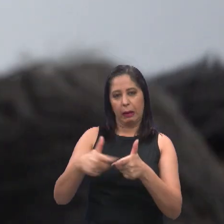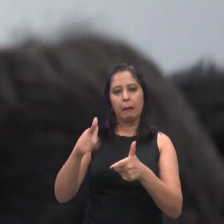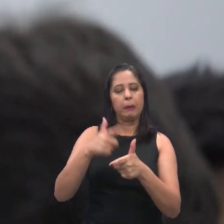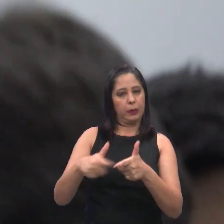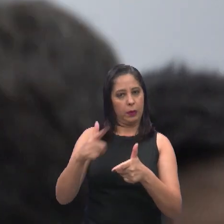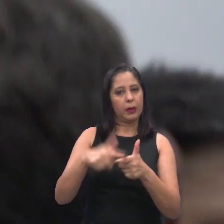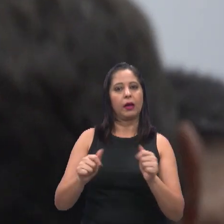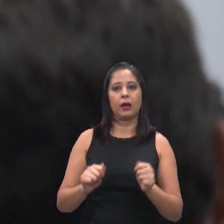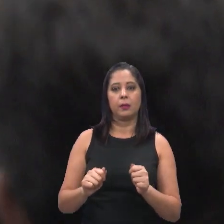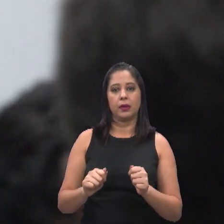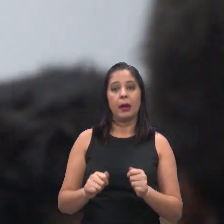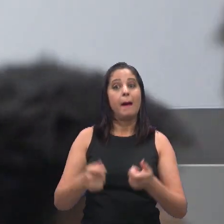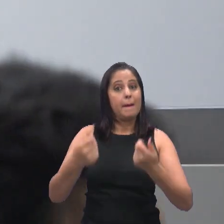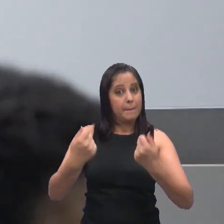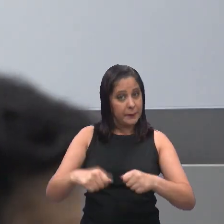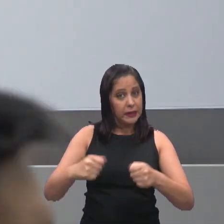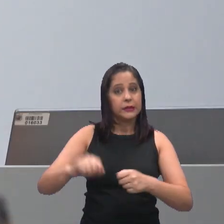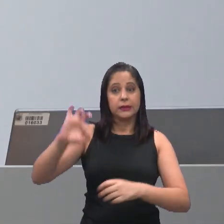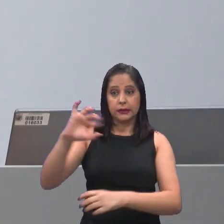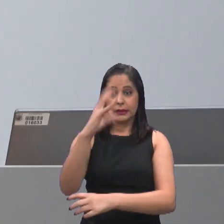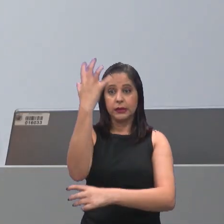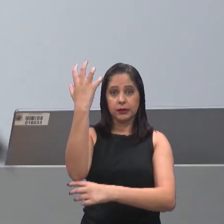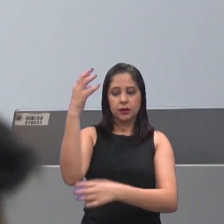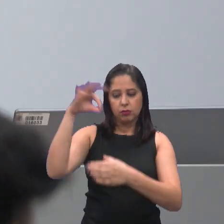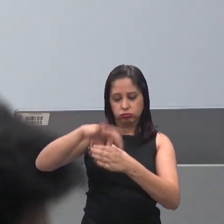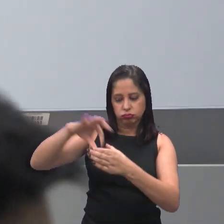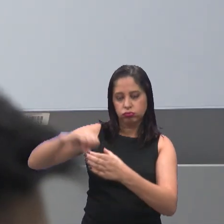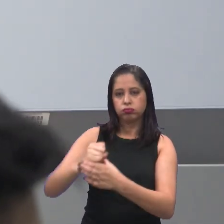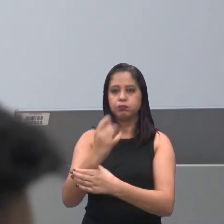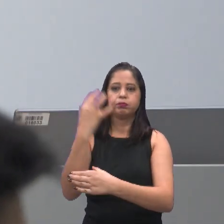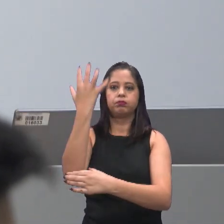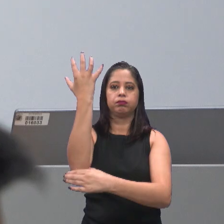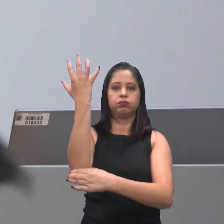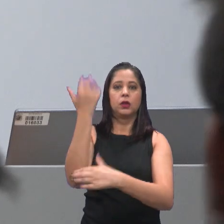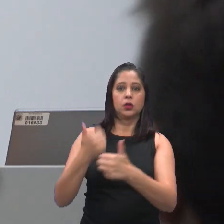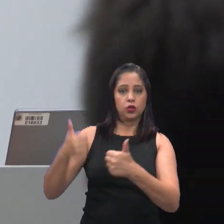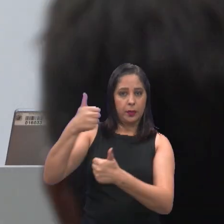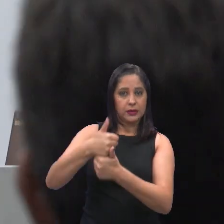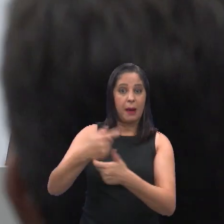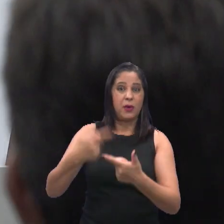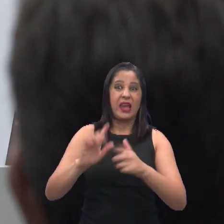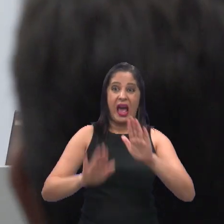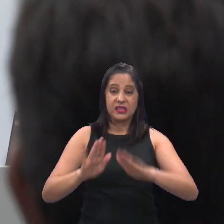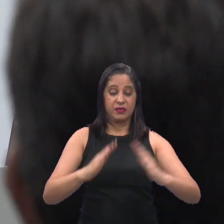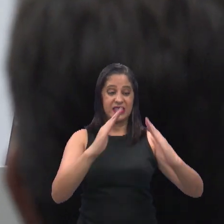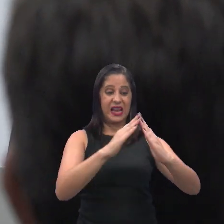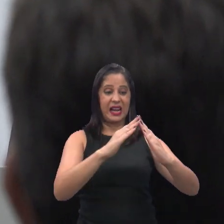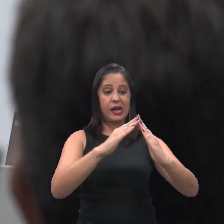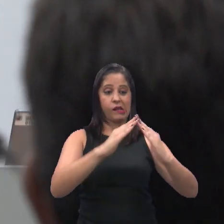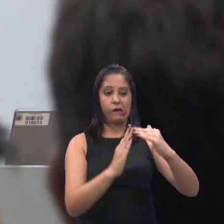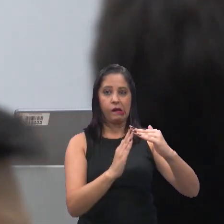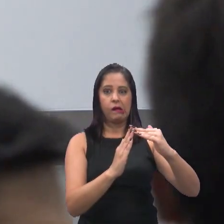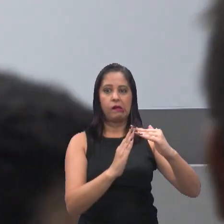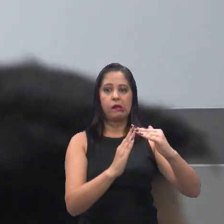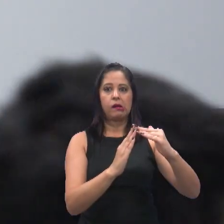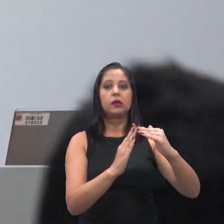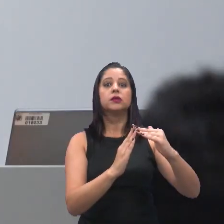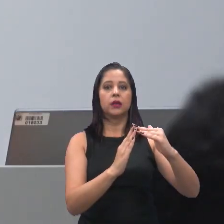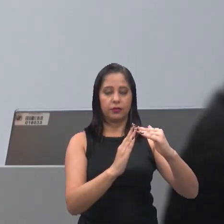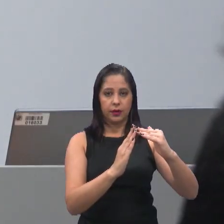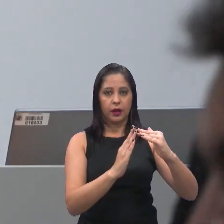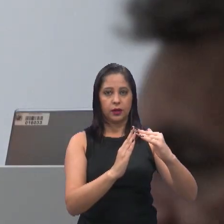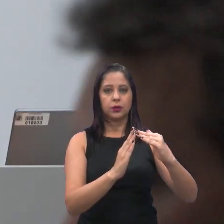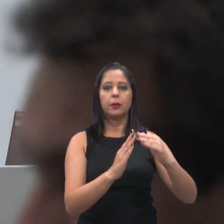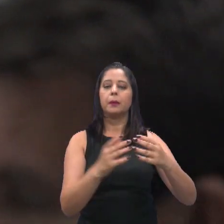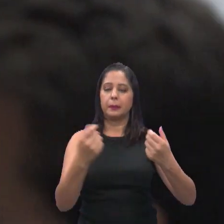estar danificando imóveis de pessoas, calçadas, parede, chega até a danificar a estrutura da casa, mas tem que se pensar assim